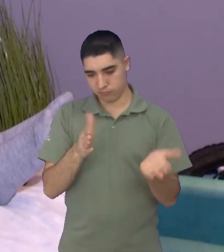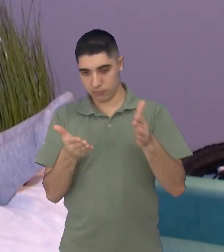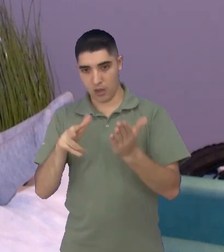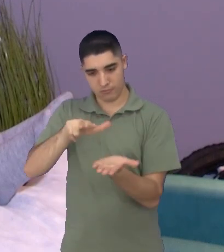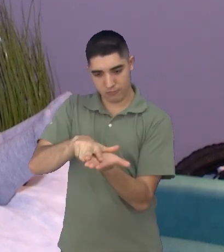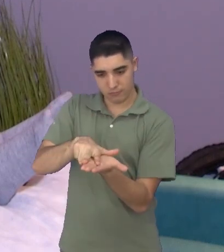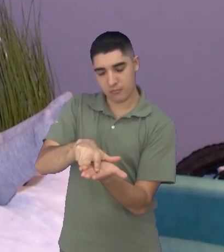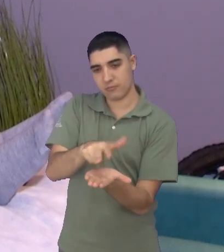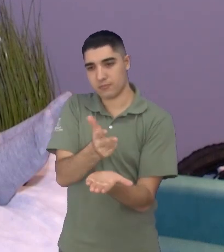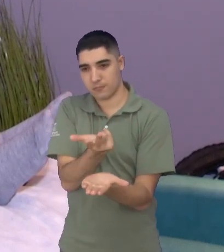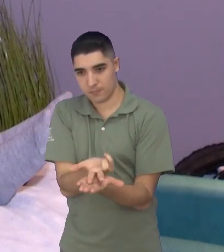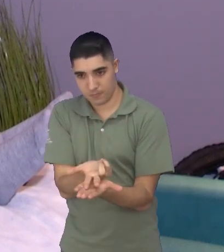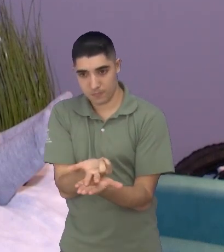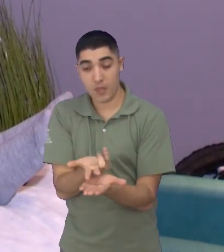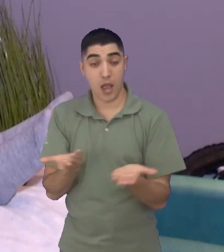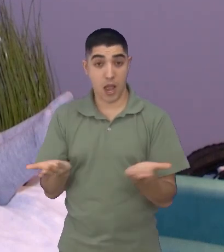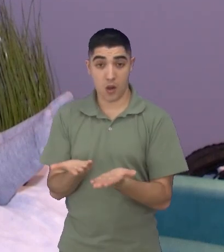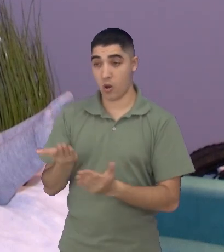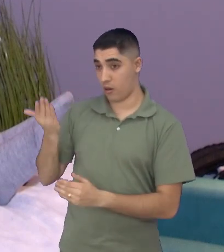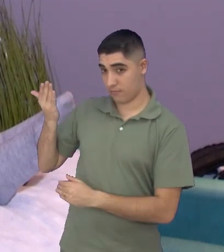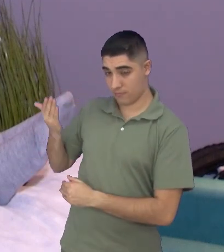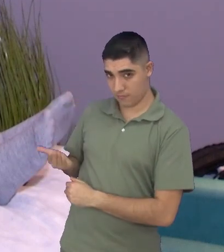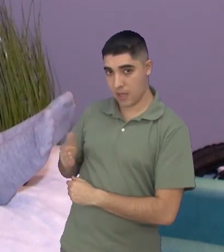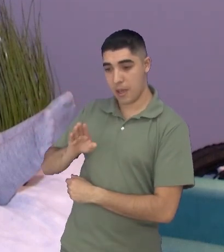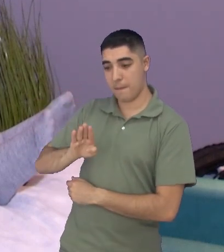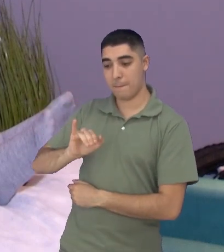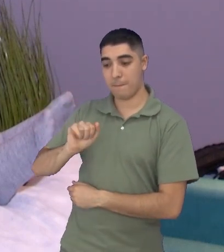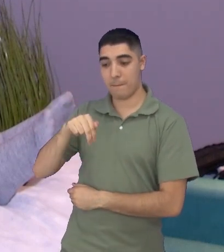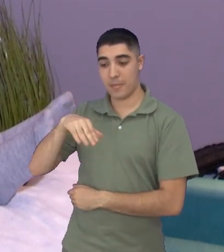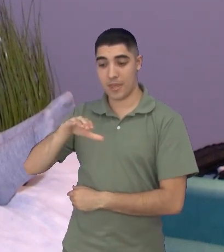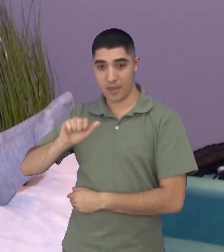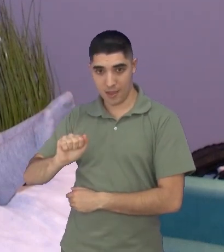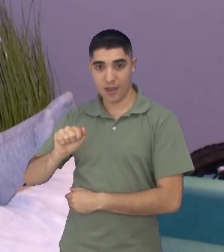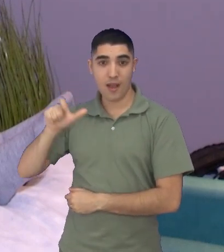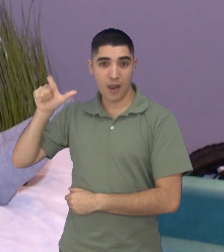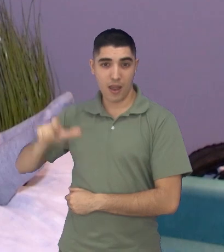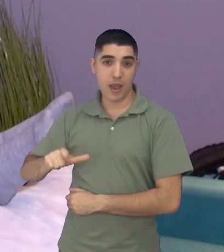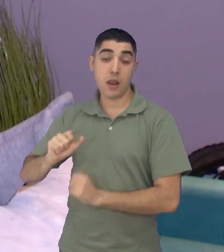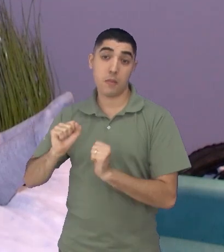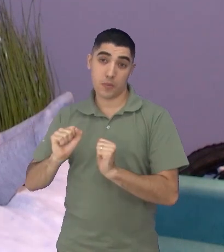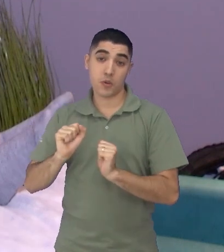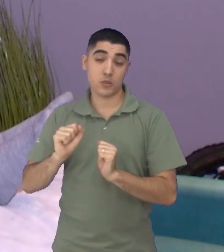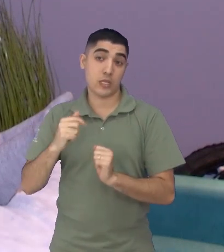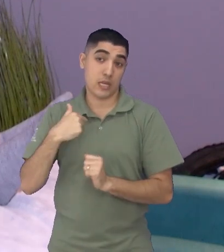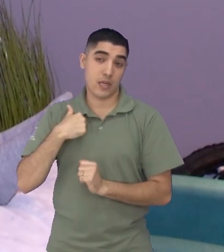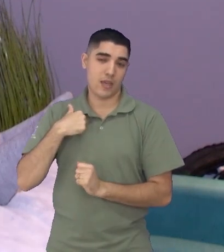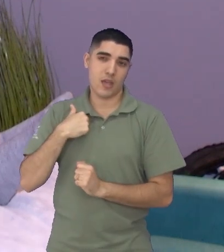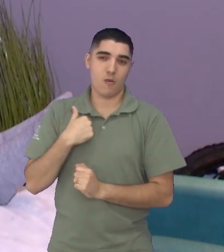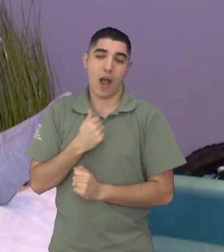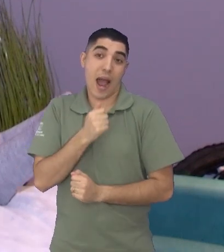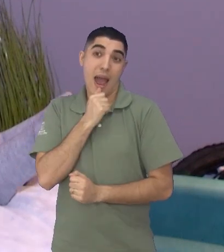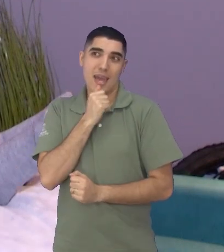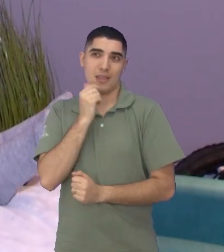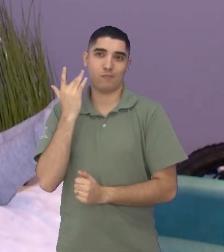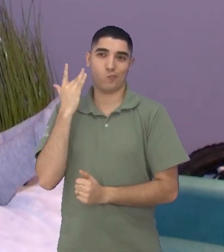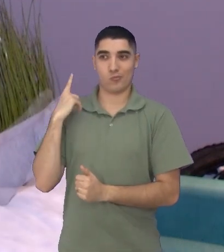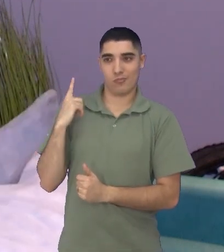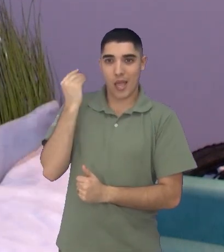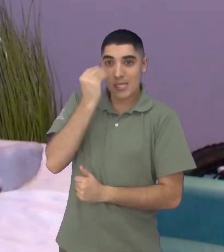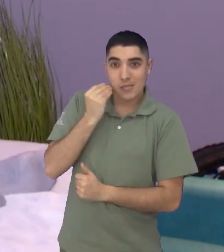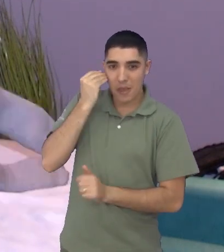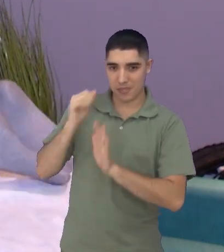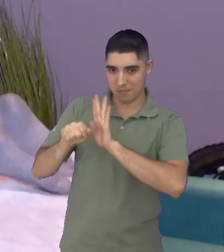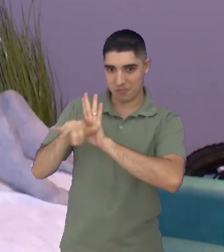A Bianca, agora eu vou deixar por conta dela, porque daí é uma conta por conta de dor, né? Eu não tenho esse nível de